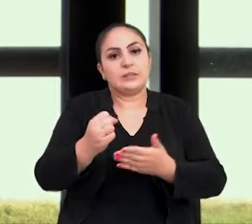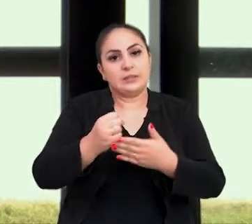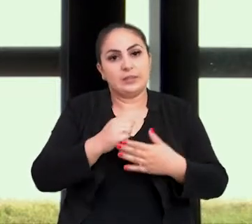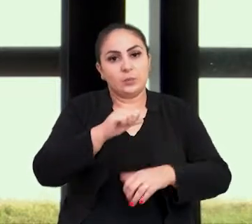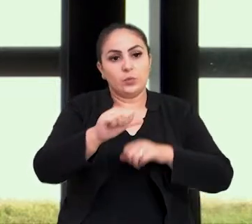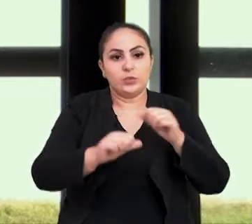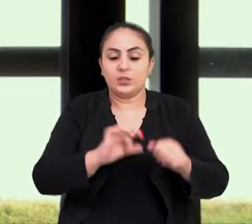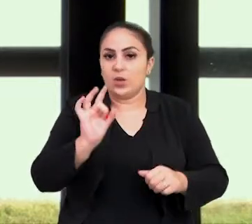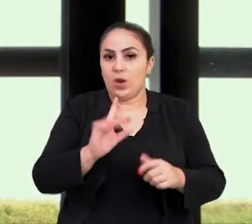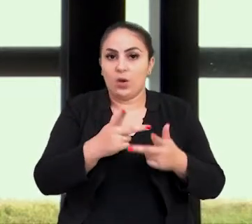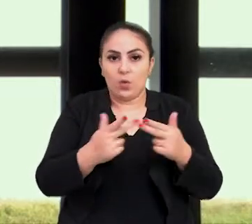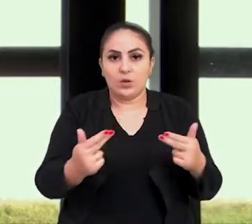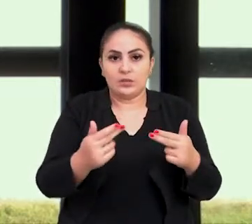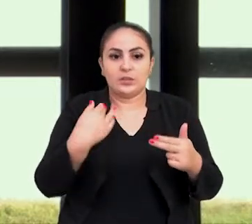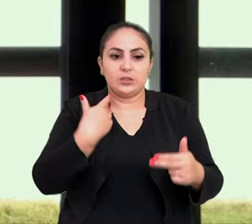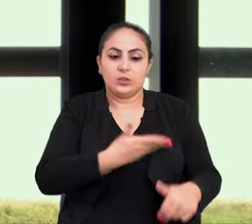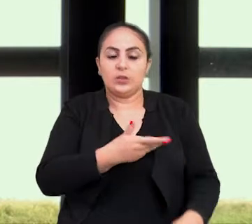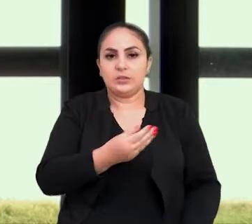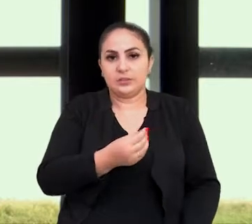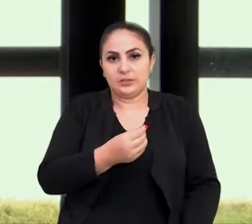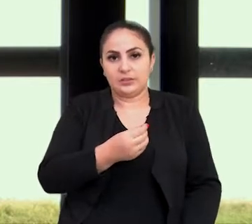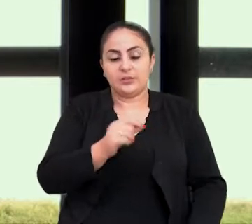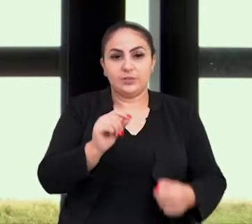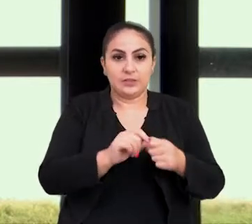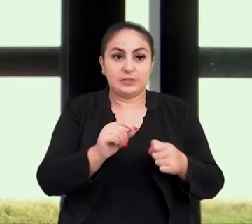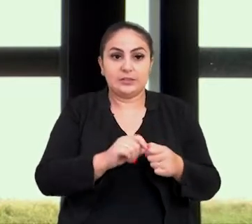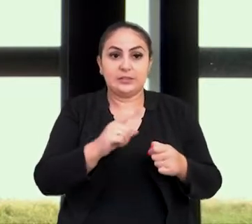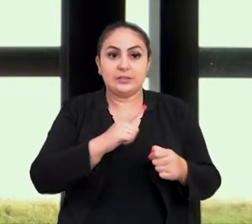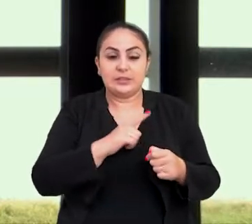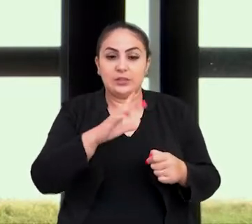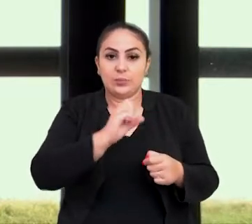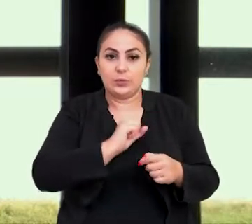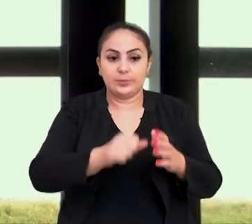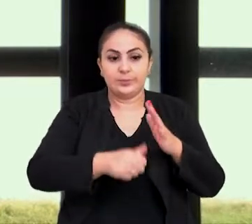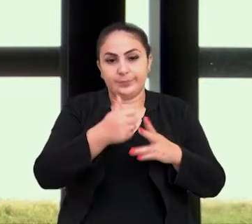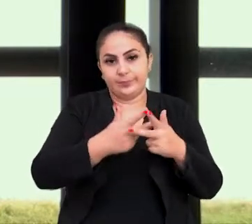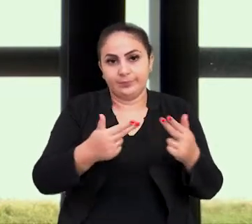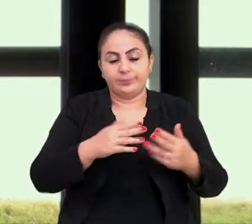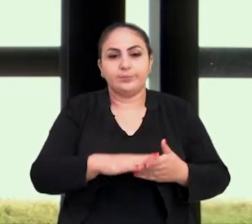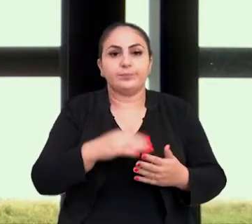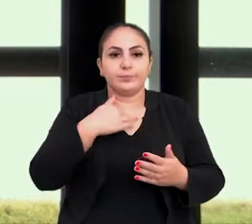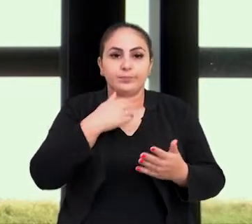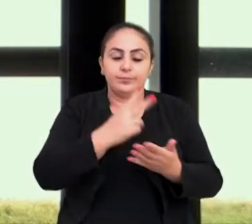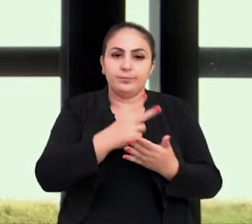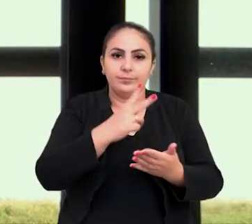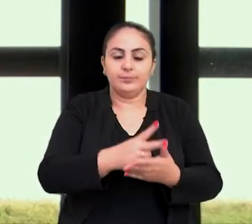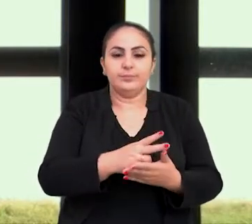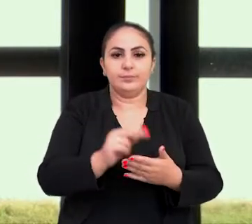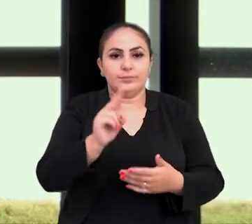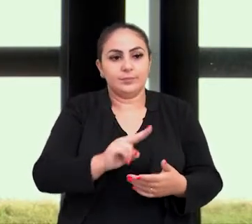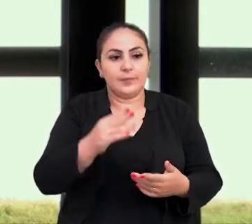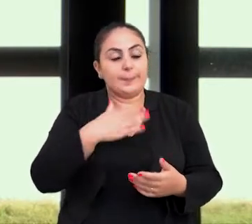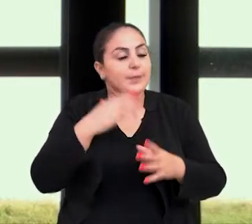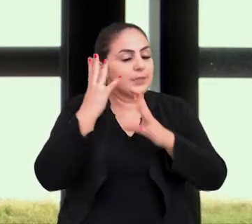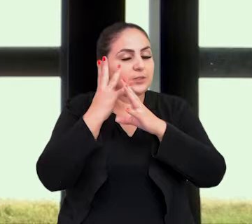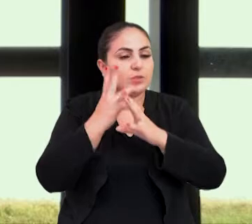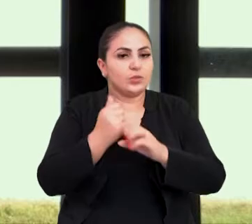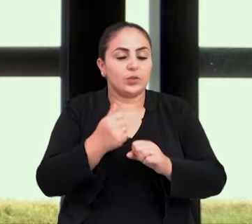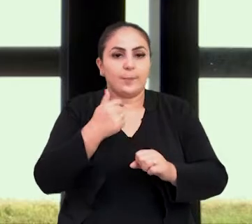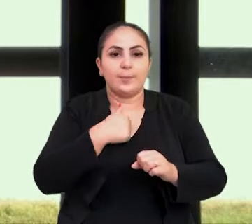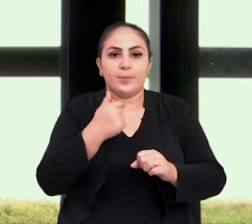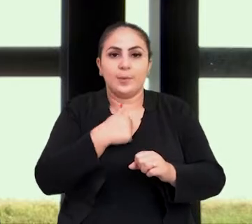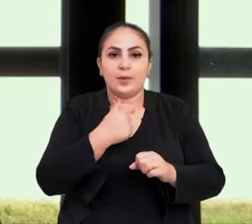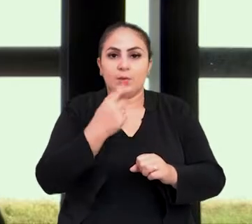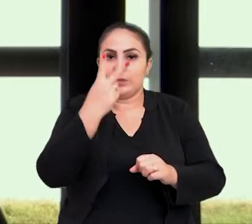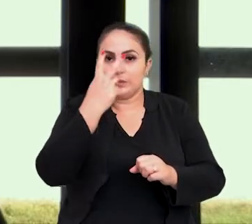traz a mudança. Não são as coisas que a gente faz, é a gente receber o amor primeiramente. Então eu sempre uso a minha história,